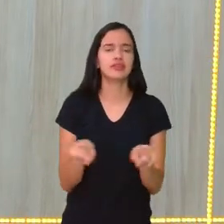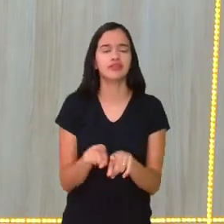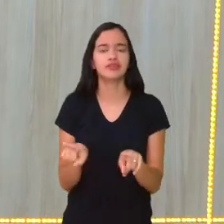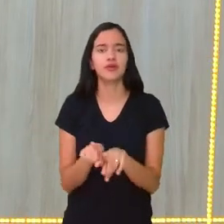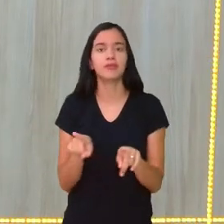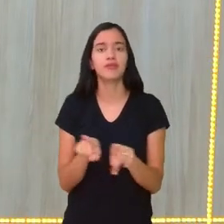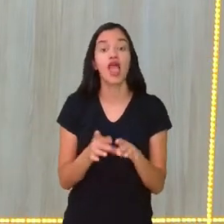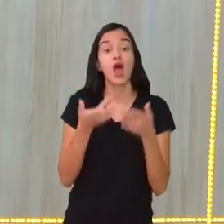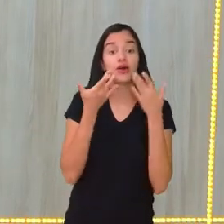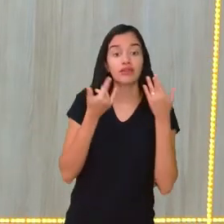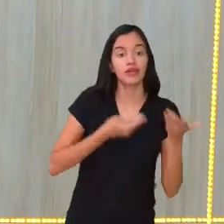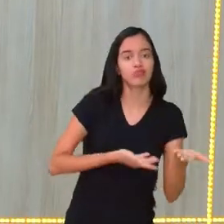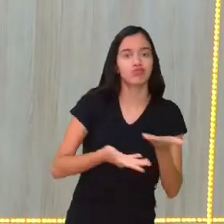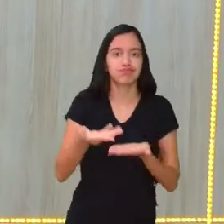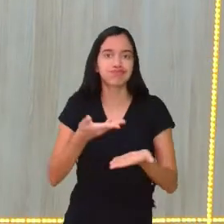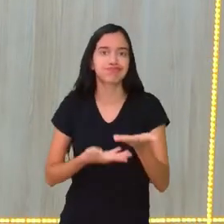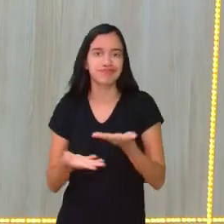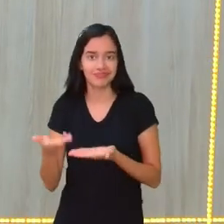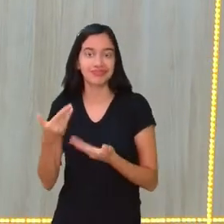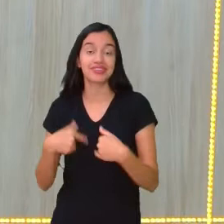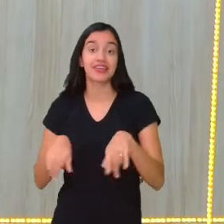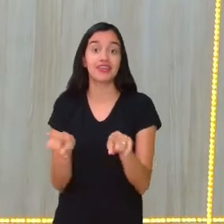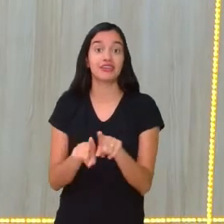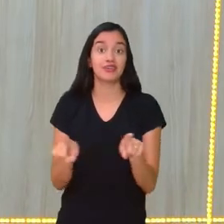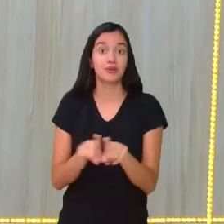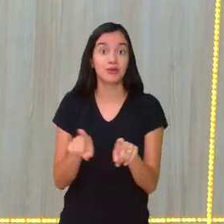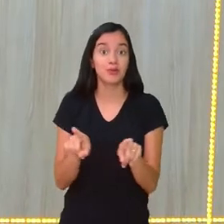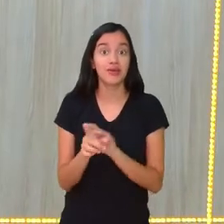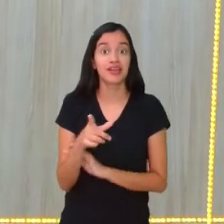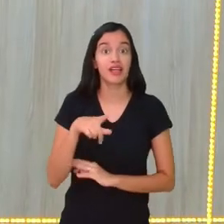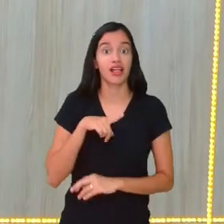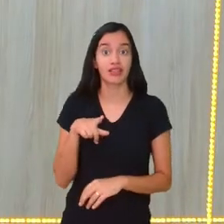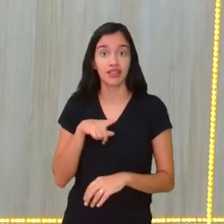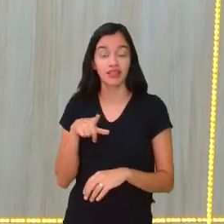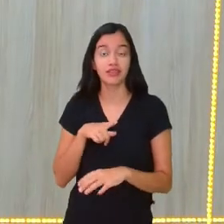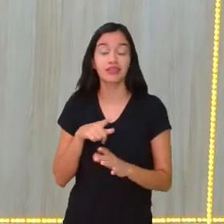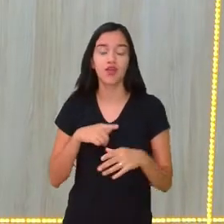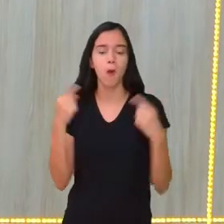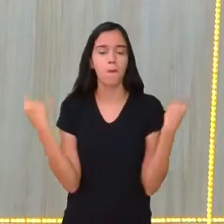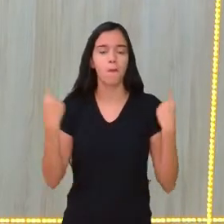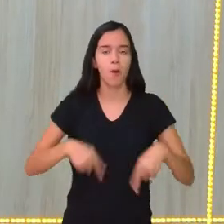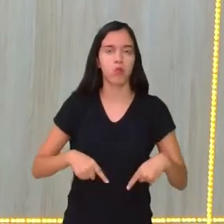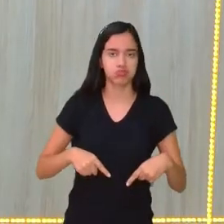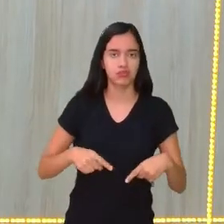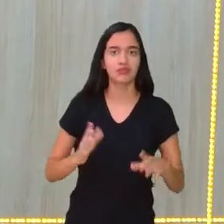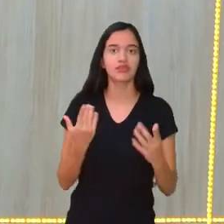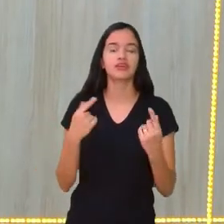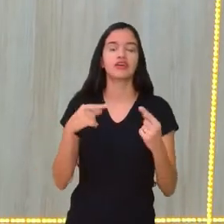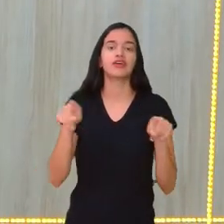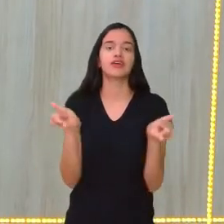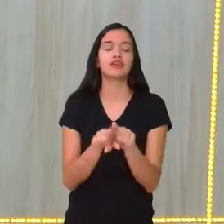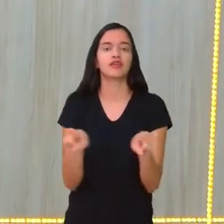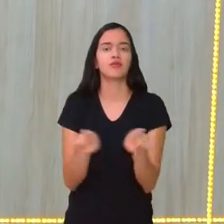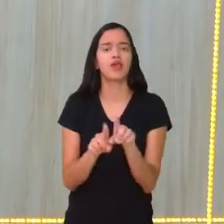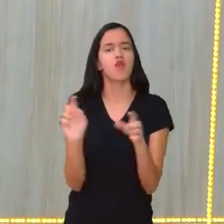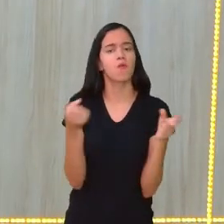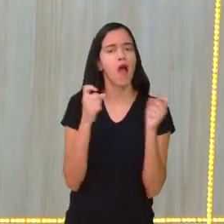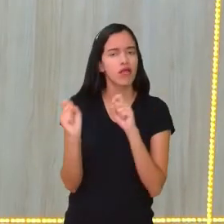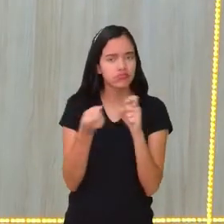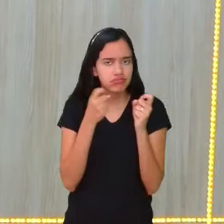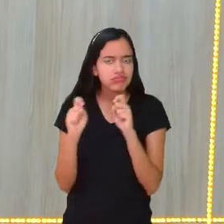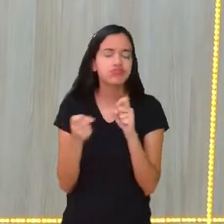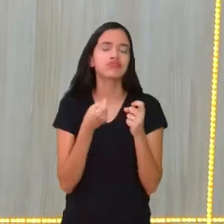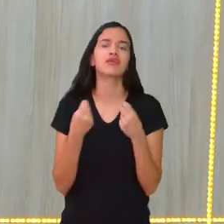teatro engajado, né, Gini? Exato. É um teatro que tem uma posição política, que quer trazer uma